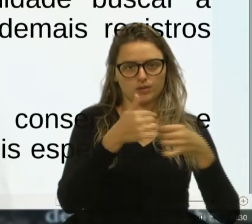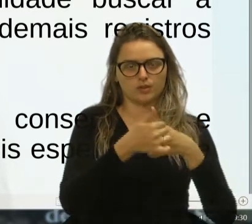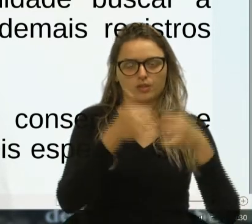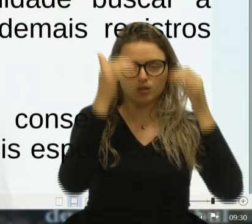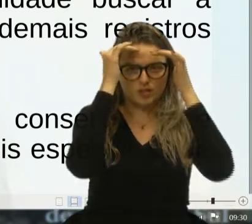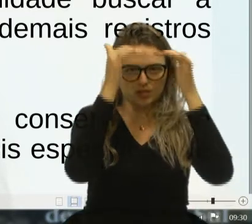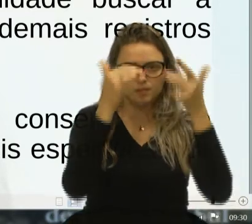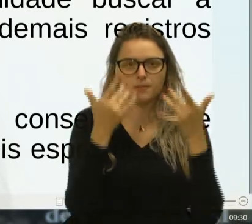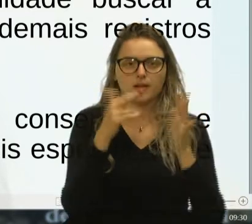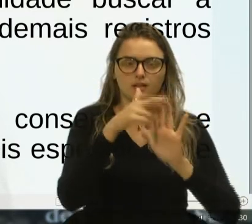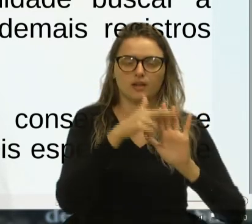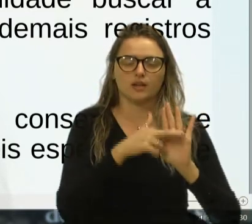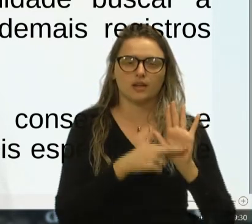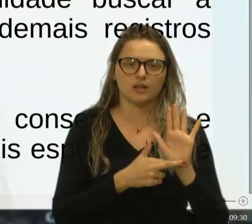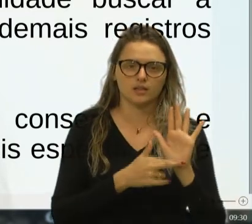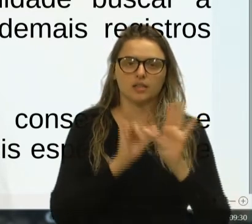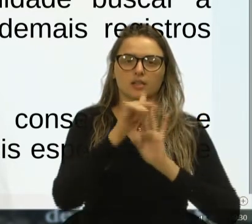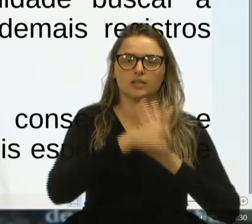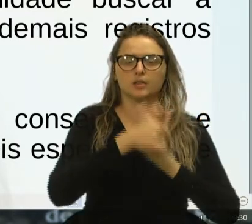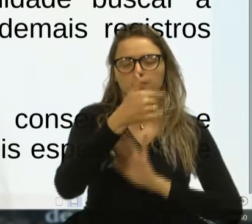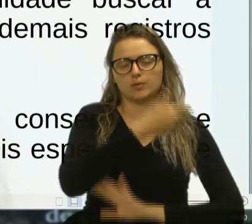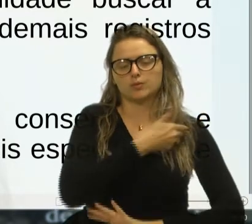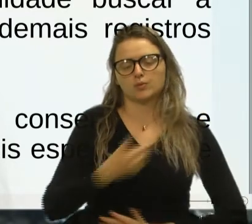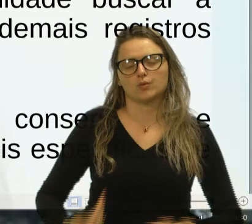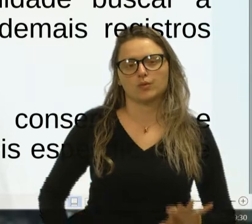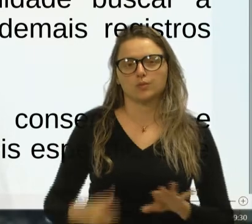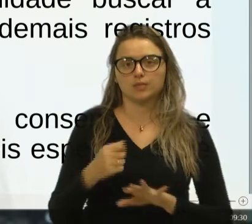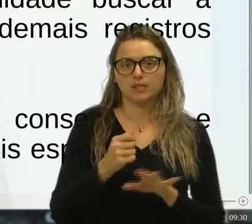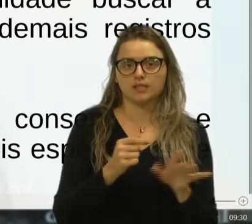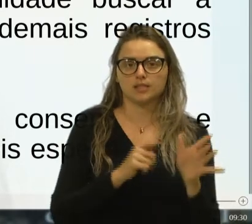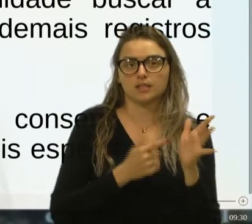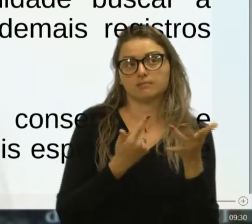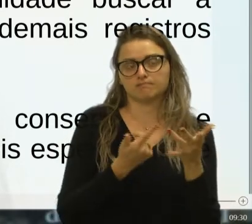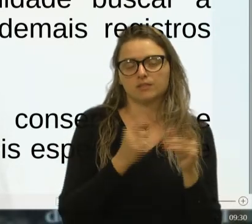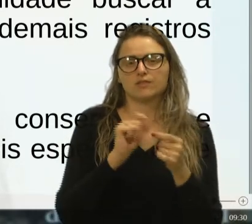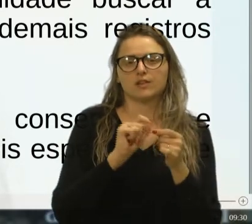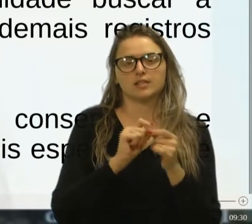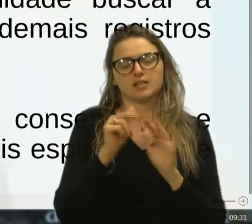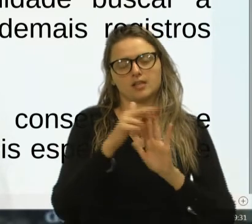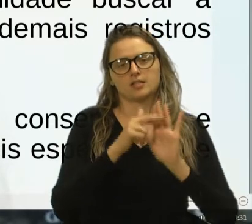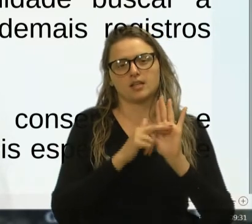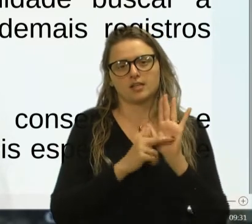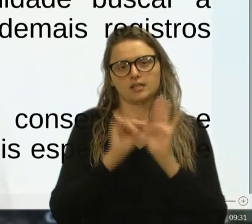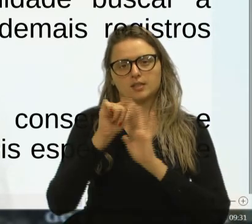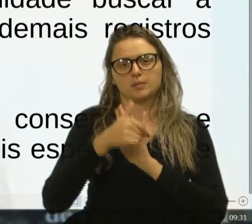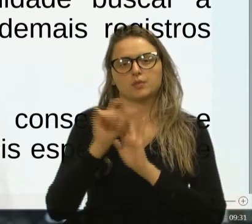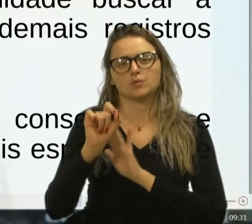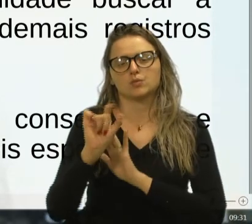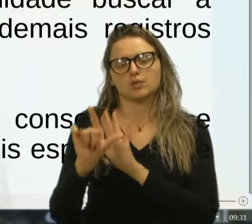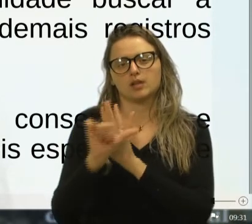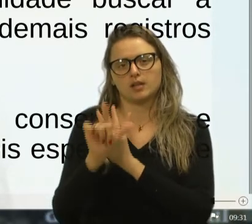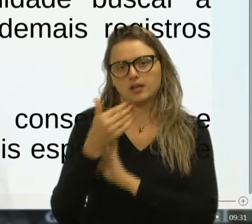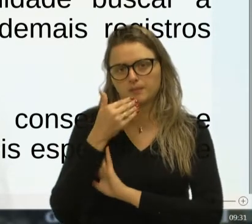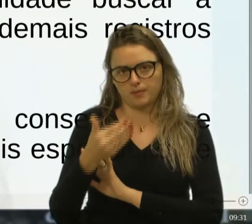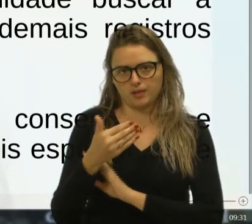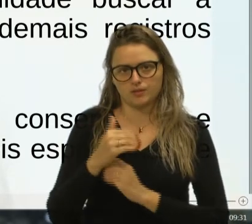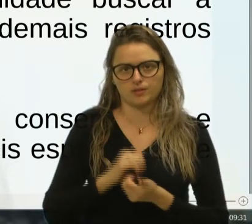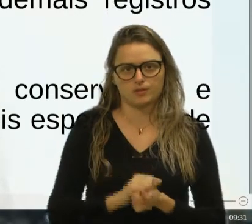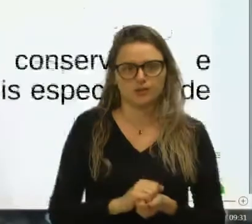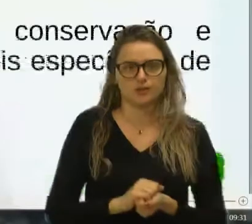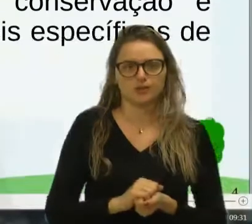devendo mais tarde a municipalidade buscar a regulamentação e estabelecer as demais registros que a legislação determina. Pode